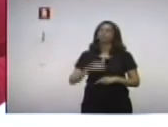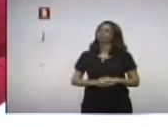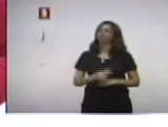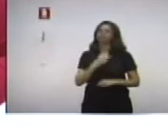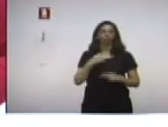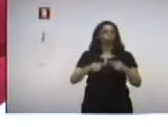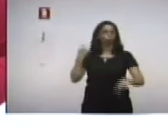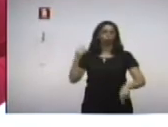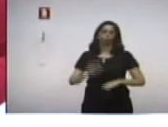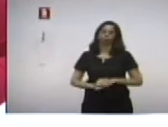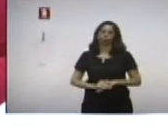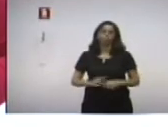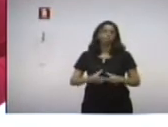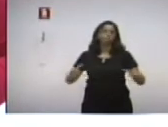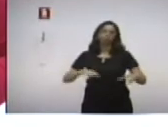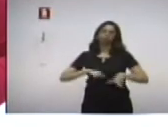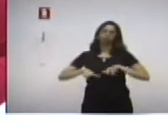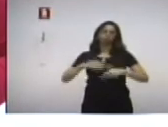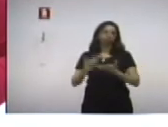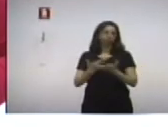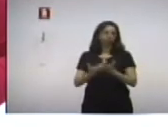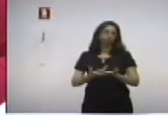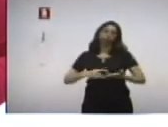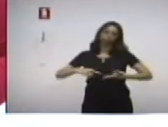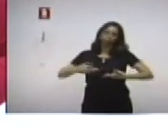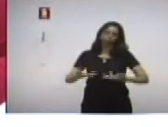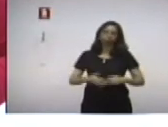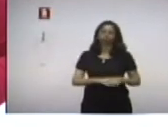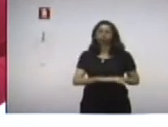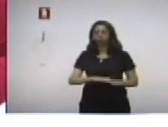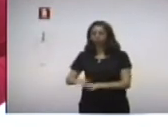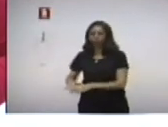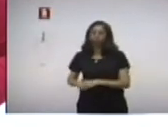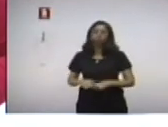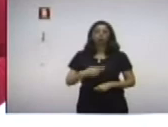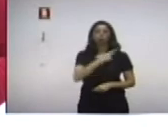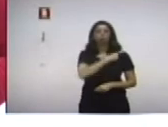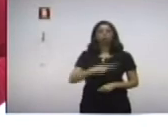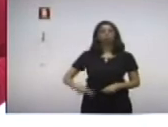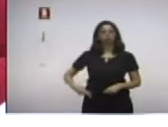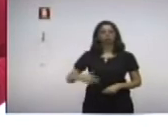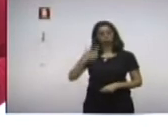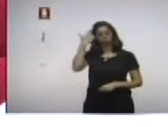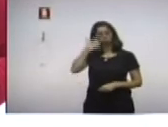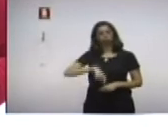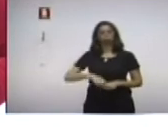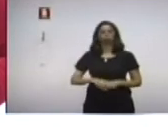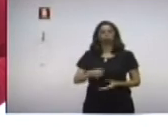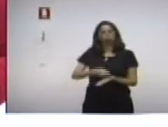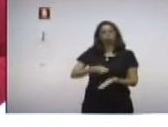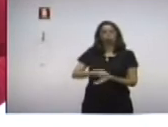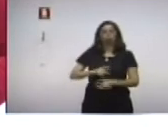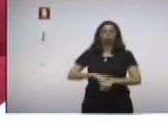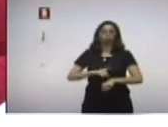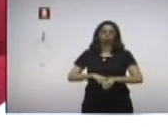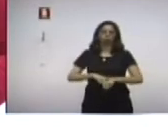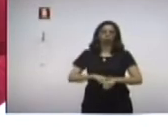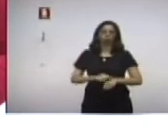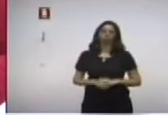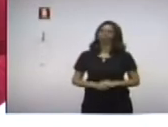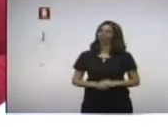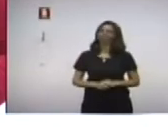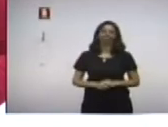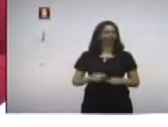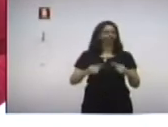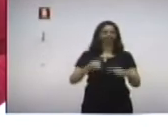é inviável para as pessoas muito embora eu seja presidente da Comissão e convoque o horário os horários que